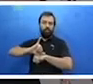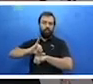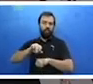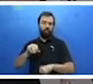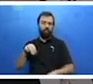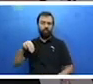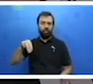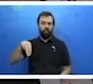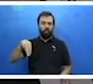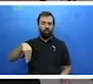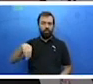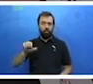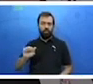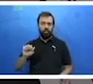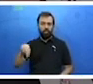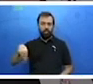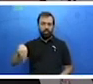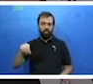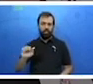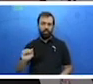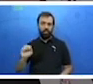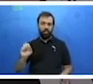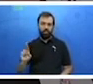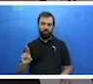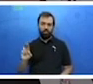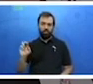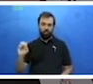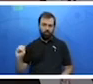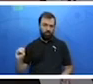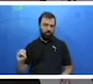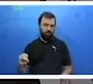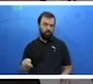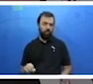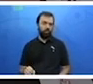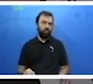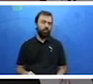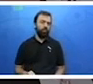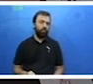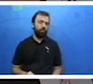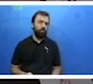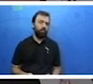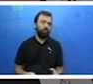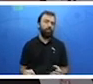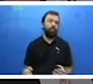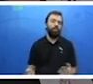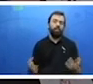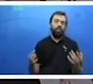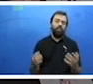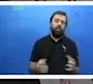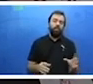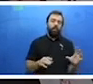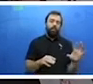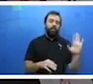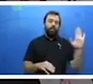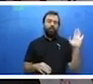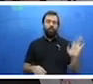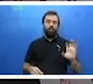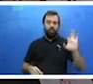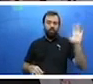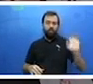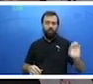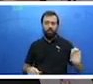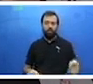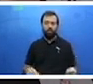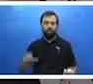Exercício 2. Compare o mapa da Divisão Regional Brasileiro de 1942, que está na página